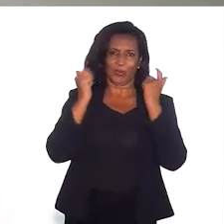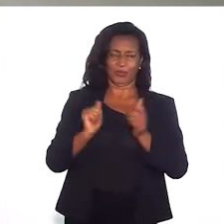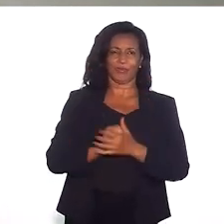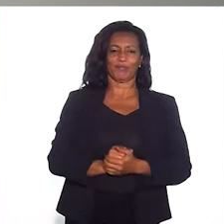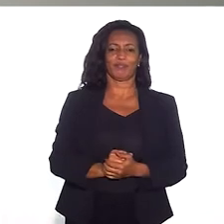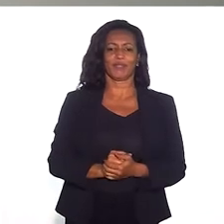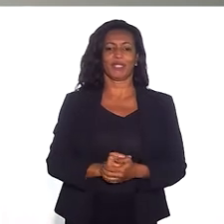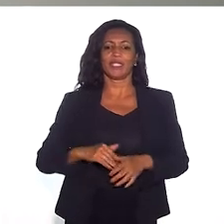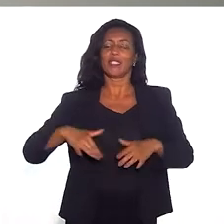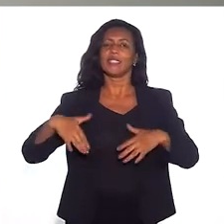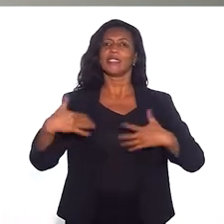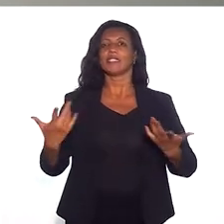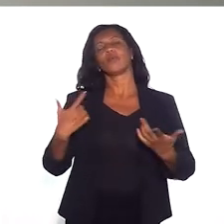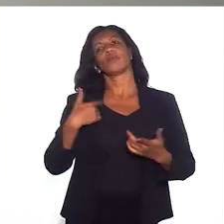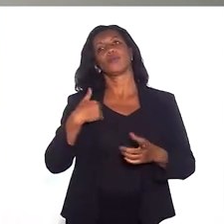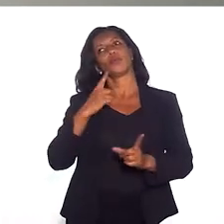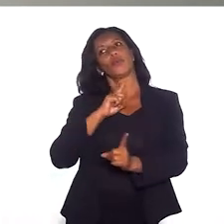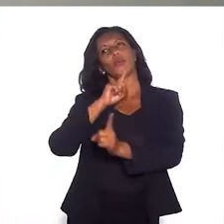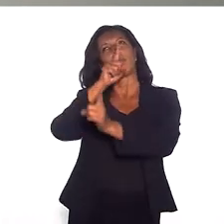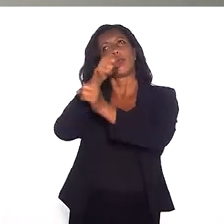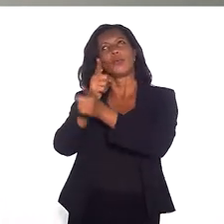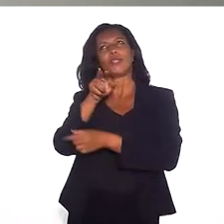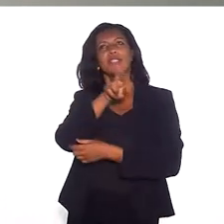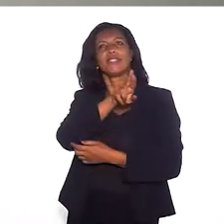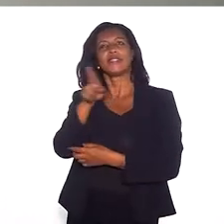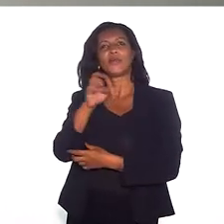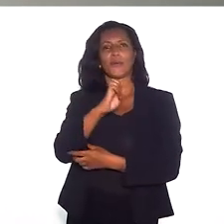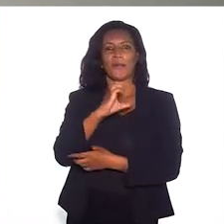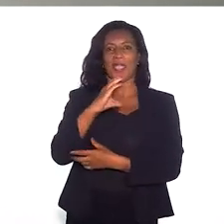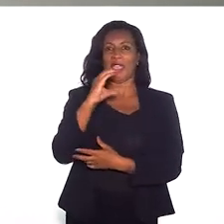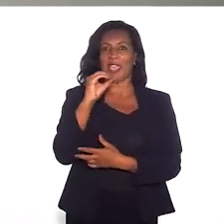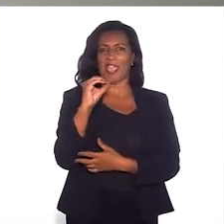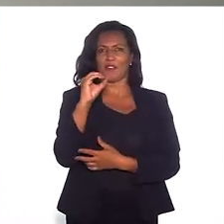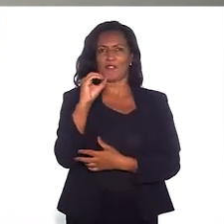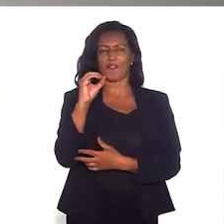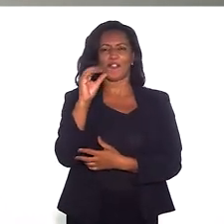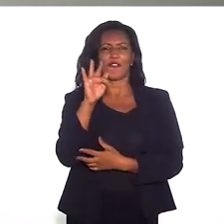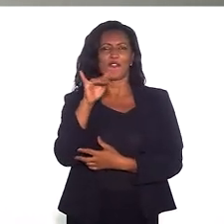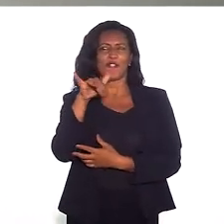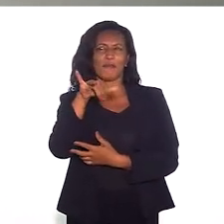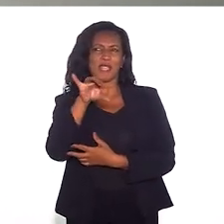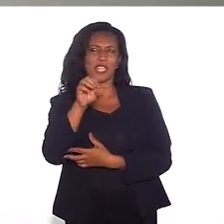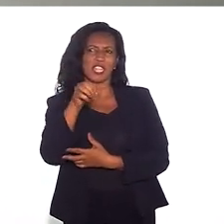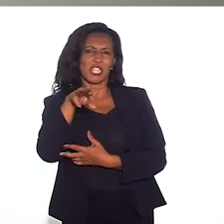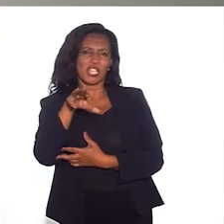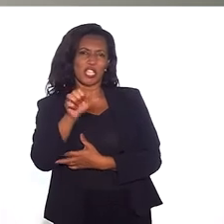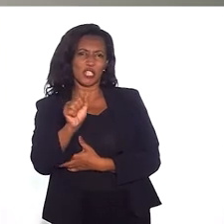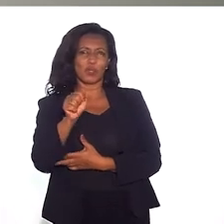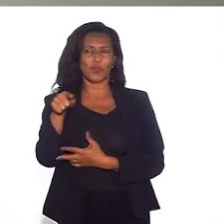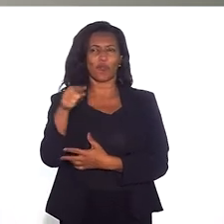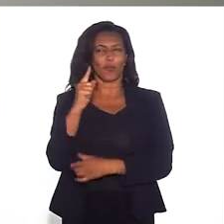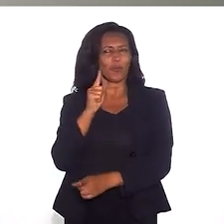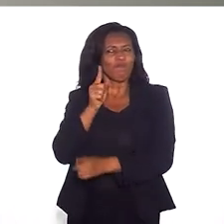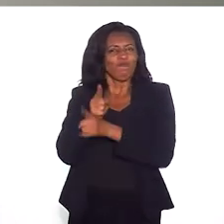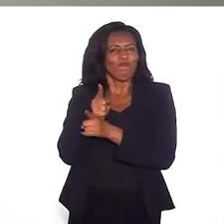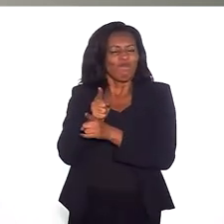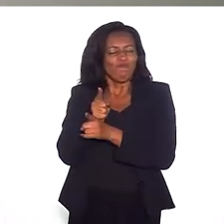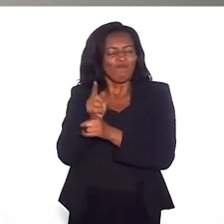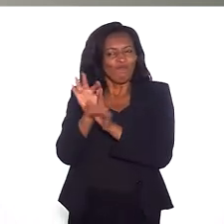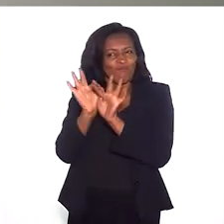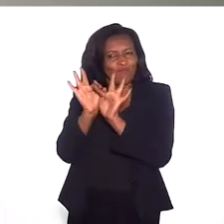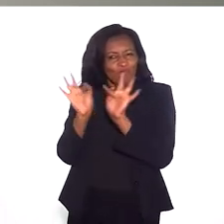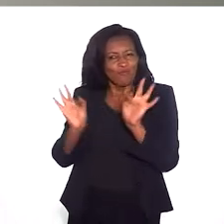natureza. Então, quando eu encontrei esse nome do ecofeminismo, assim, foi um encontro muito feliz,